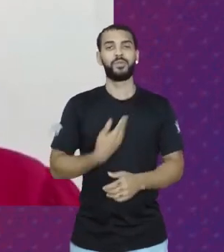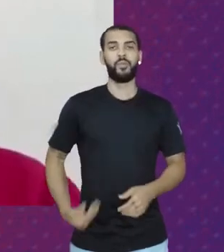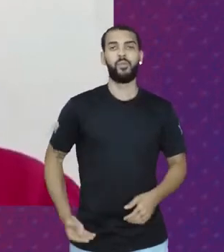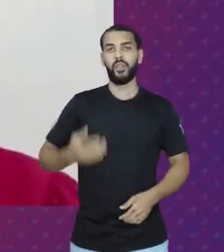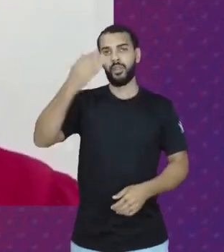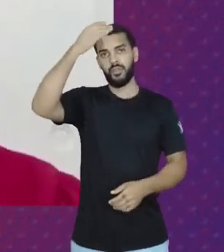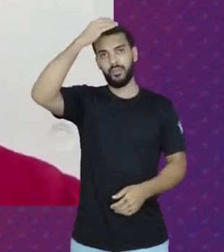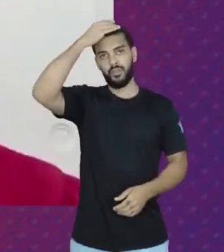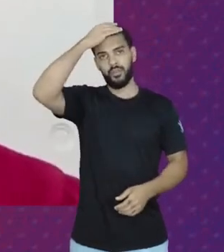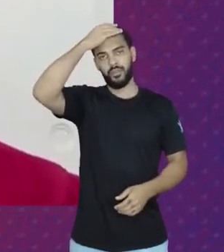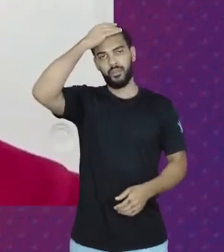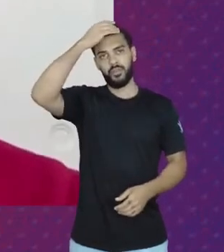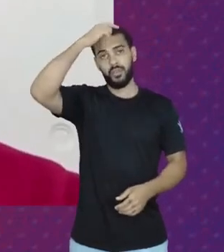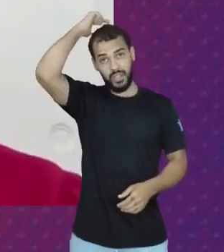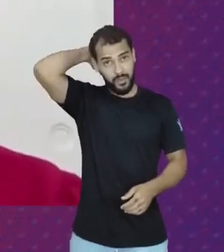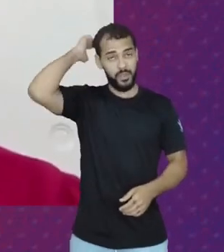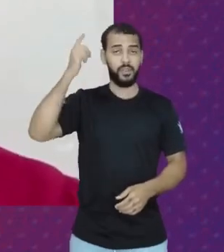exclui